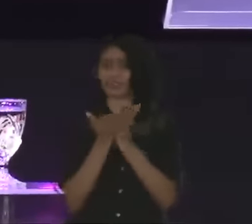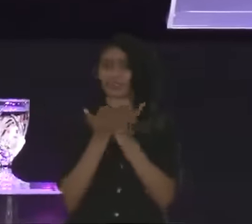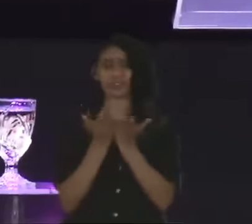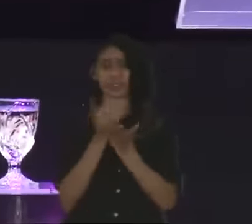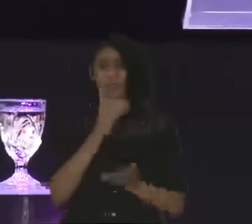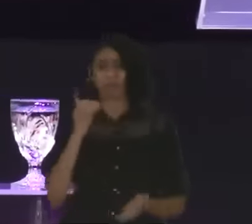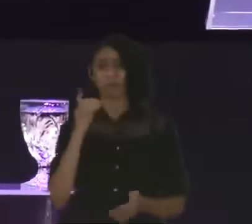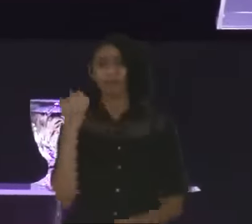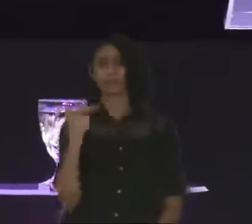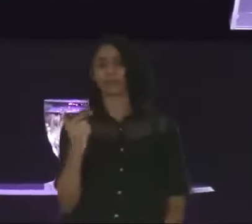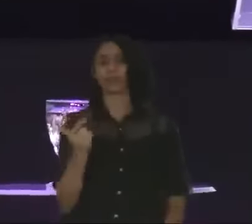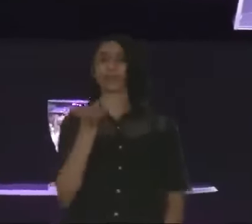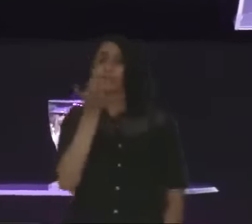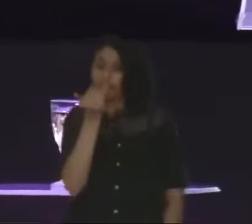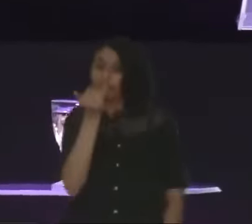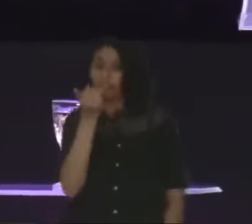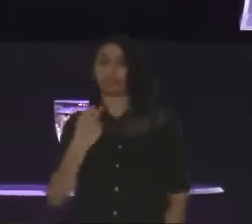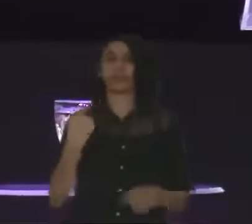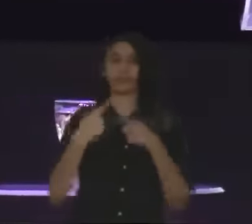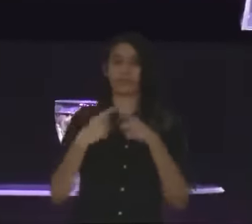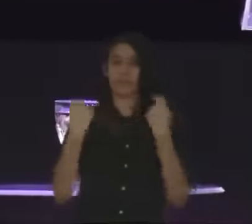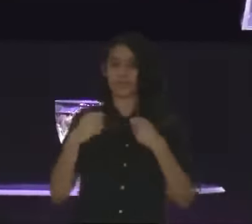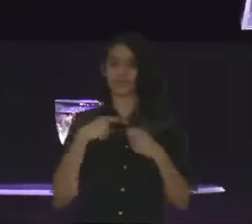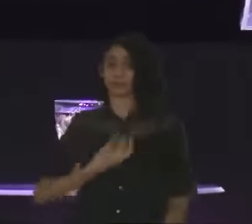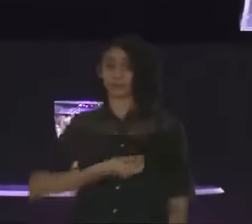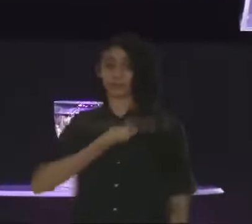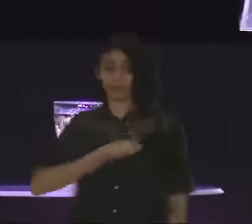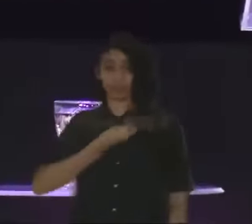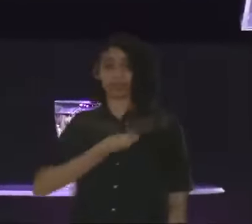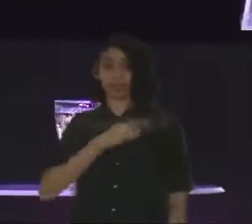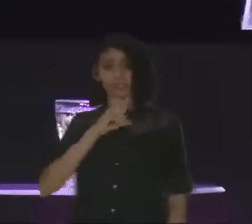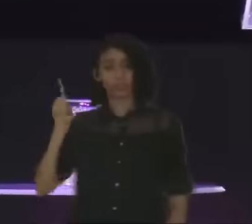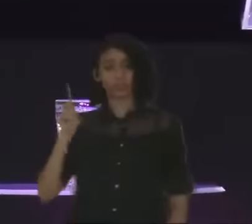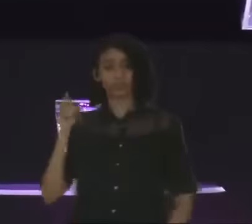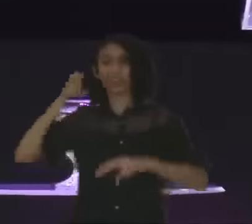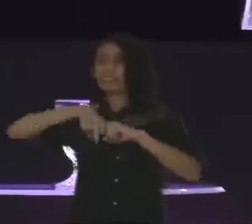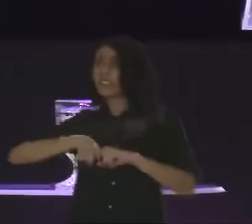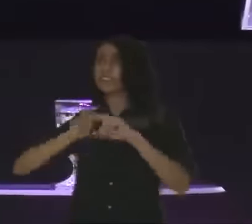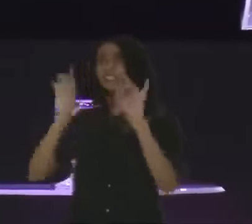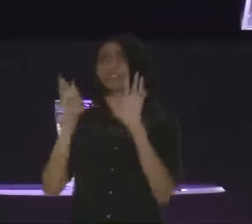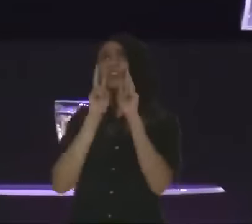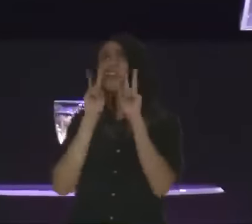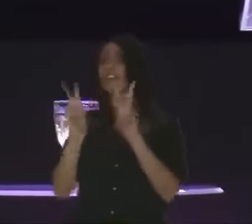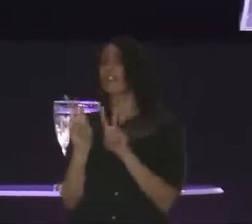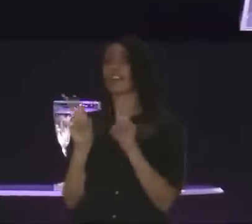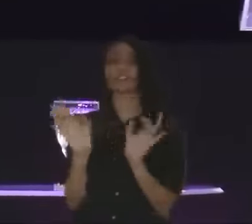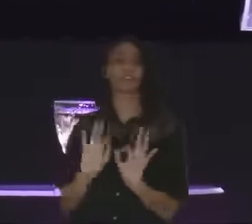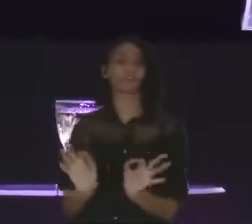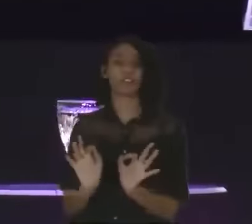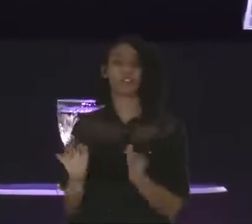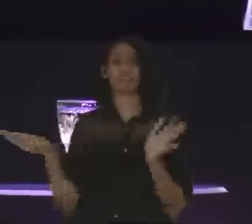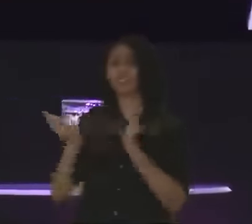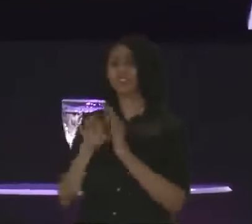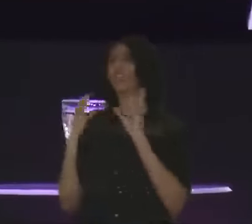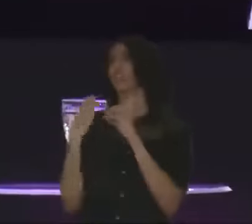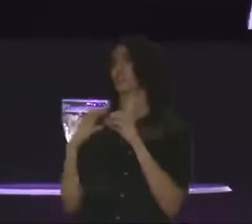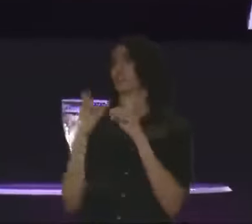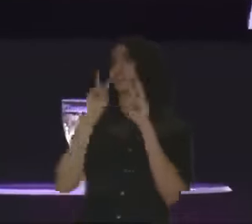é a gente bate nessa tecla tem que ter vida com Deus não adianta ser esquentador de banco de igreja não adianta chegar aqui no culto